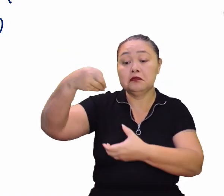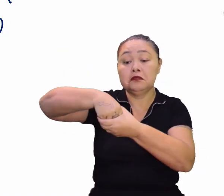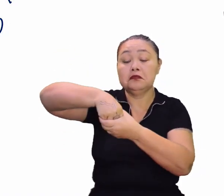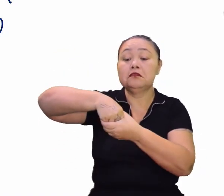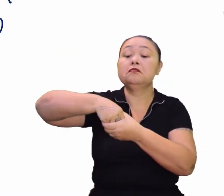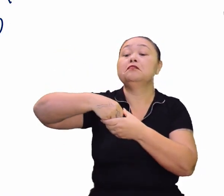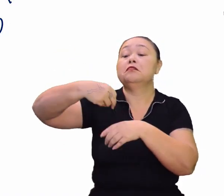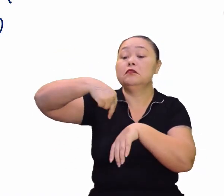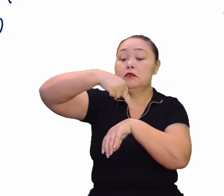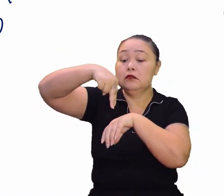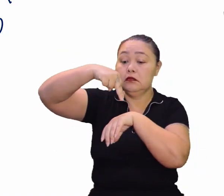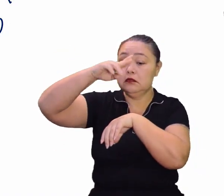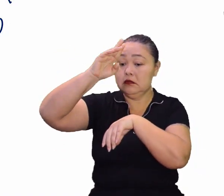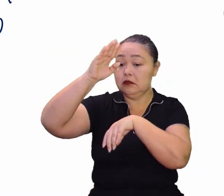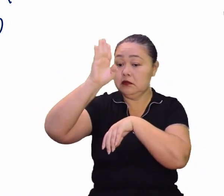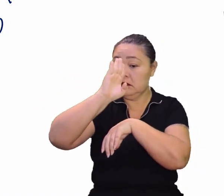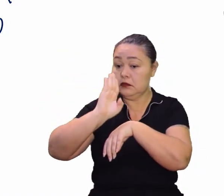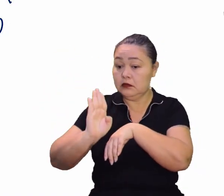nacional.